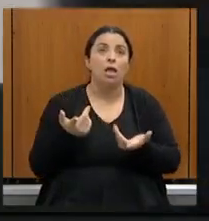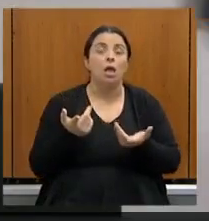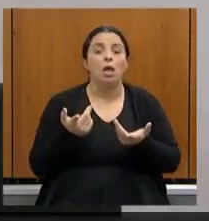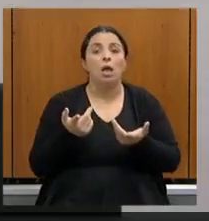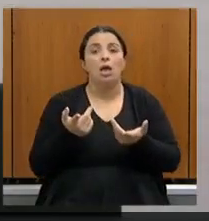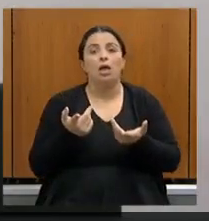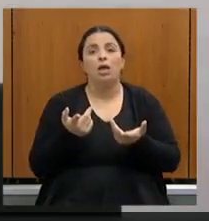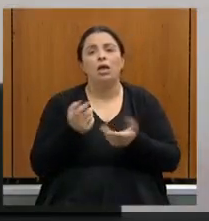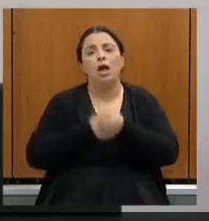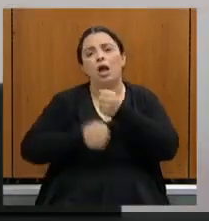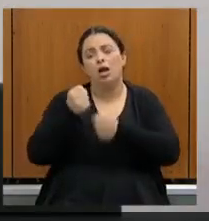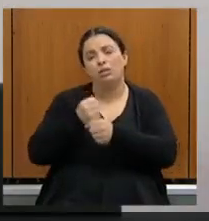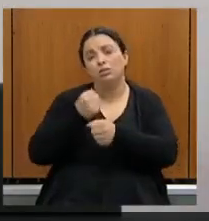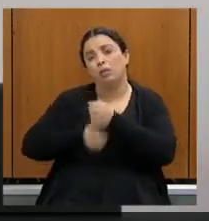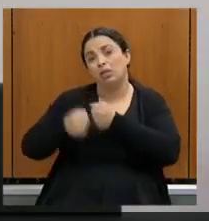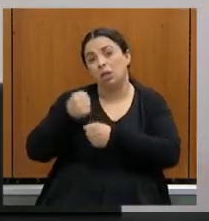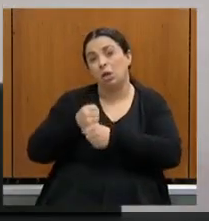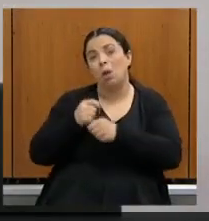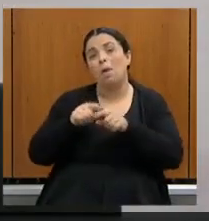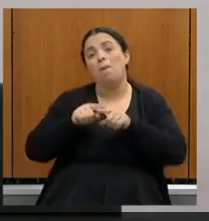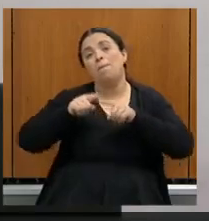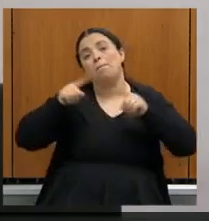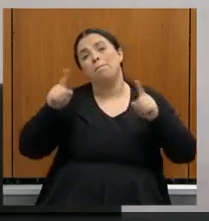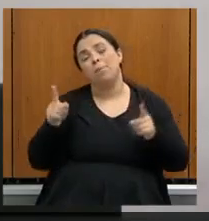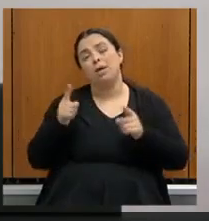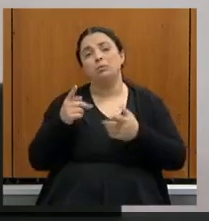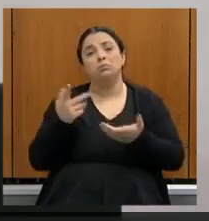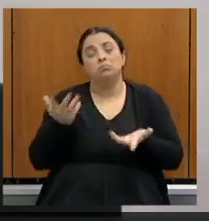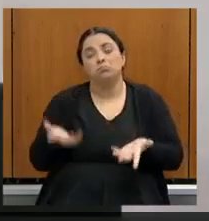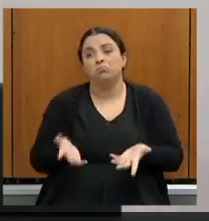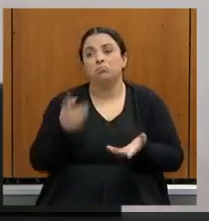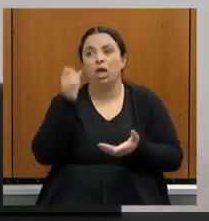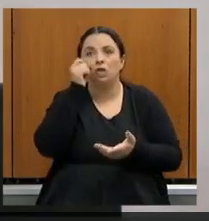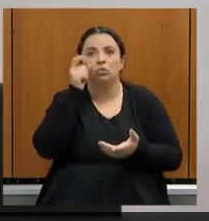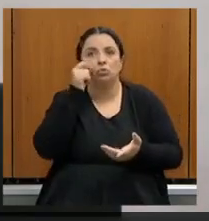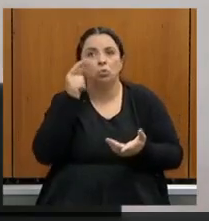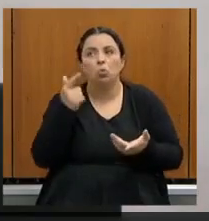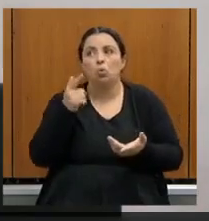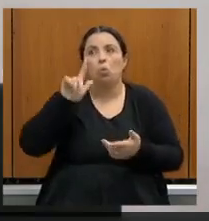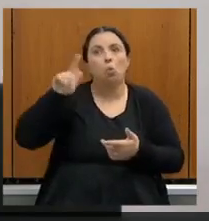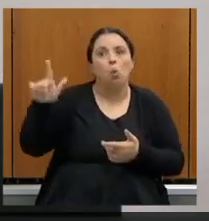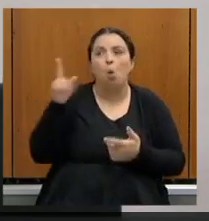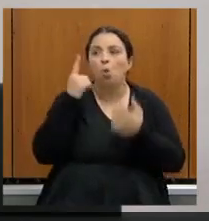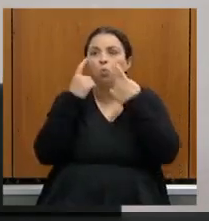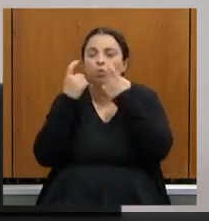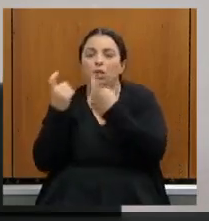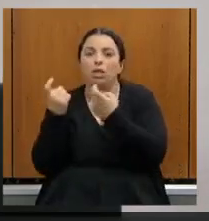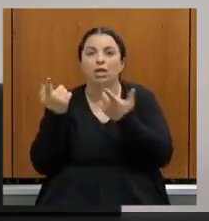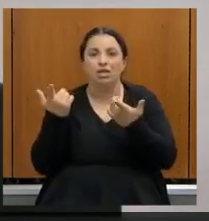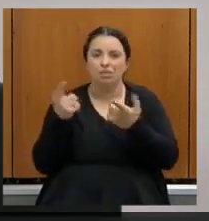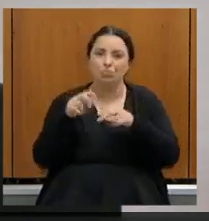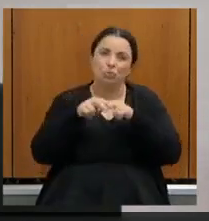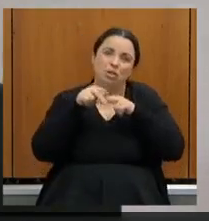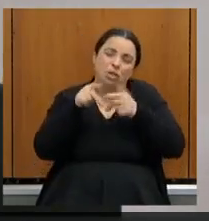e a Azul por outros interesses maiores como ela cresceu muito